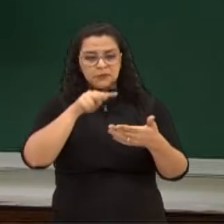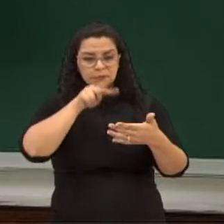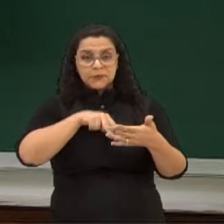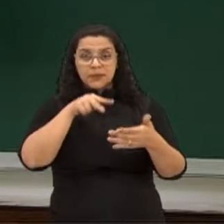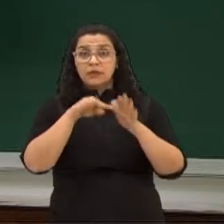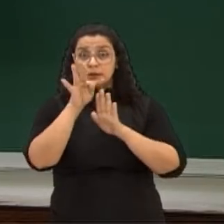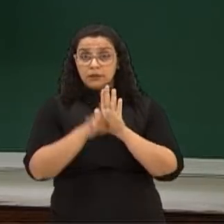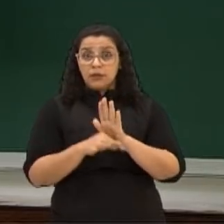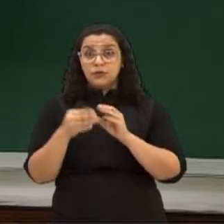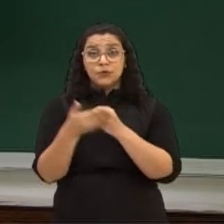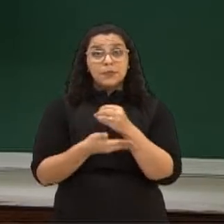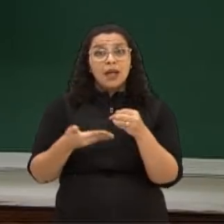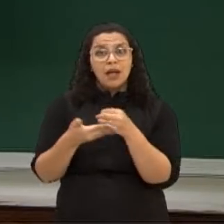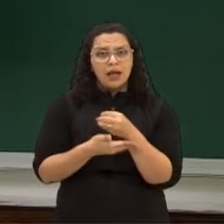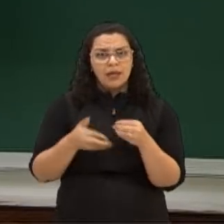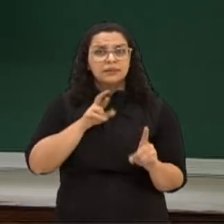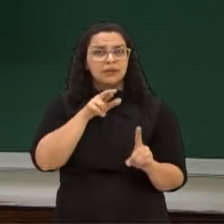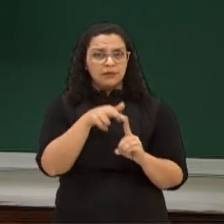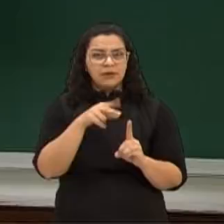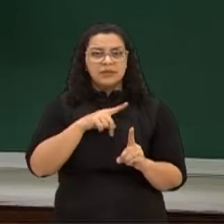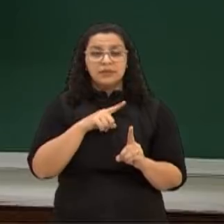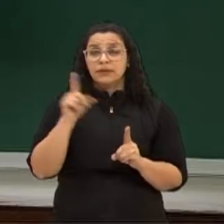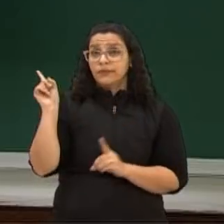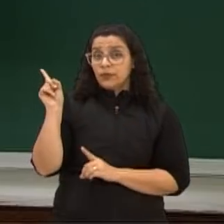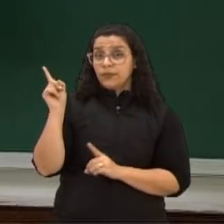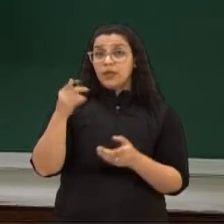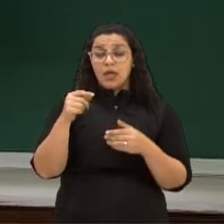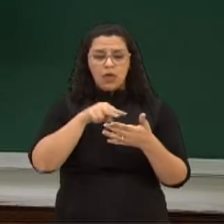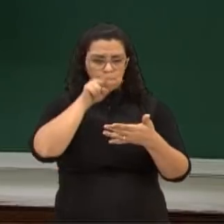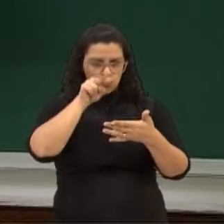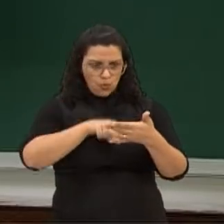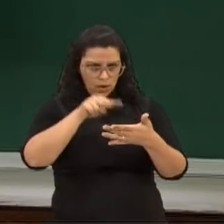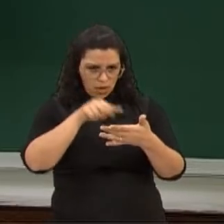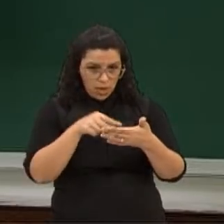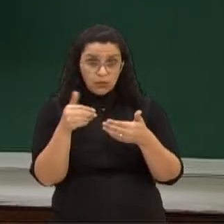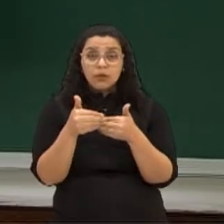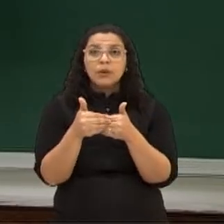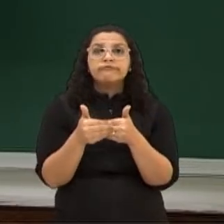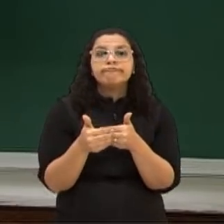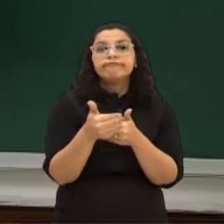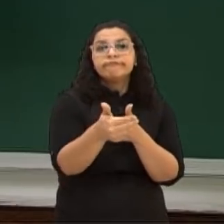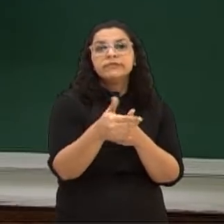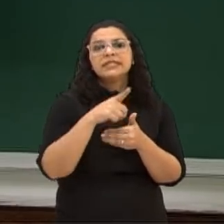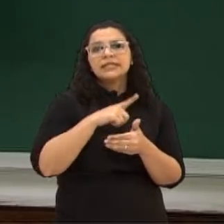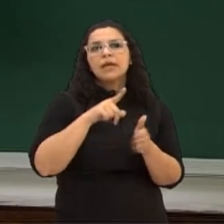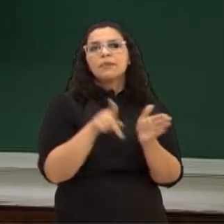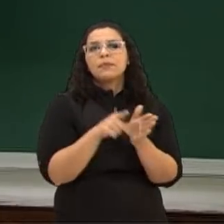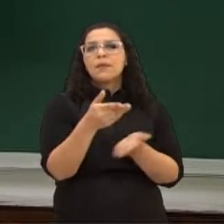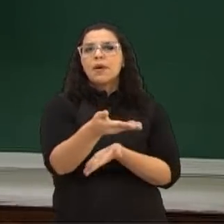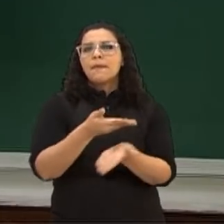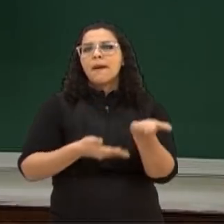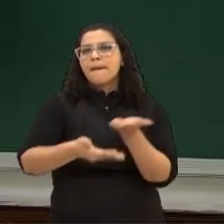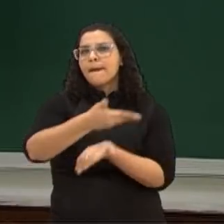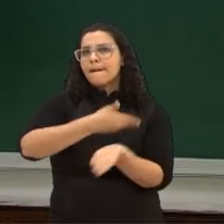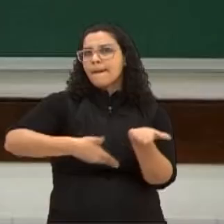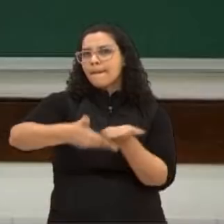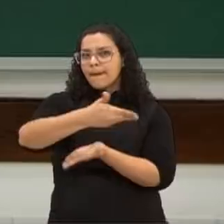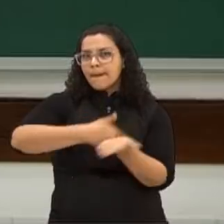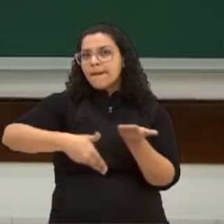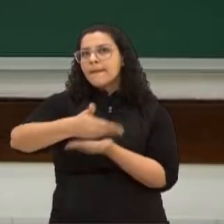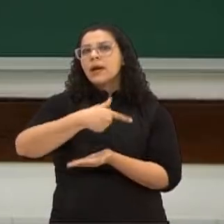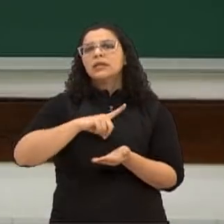Então, esse é o texto de referência. A partir daquele texto que vai ter essa interação ali